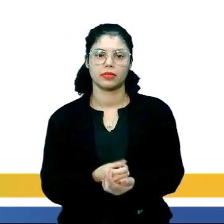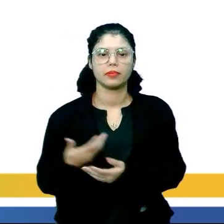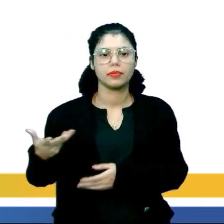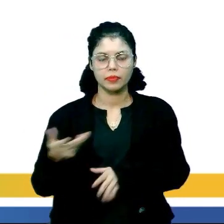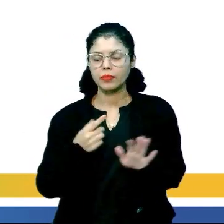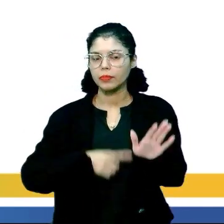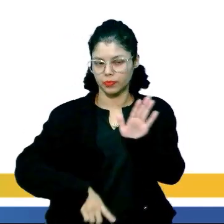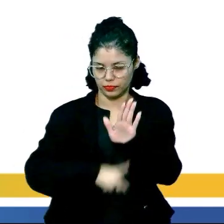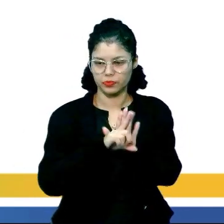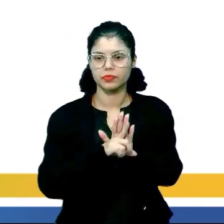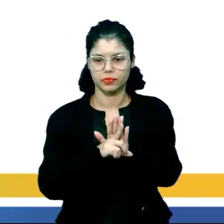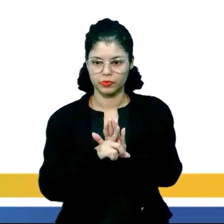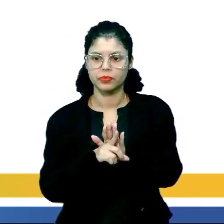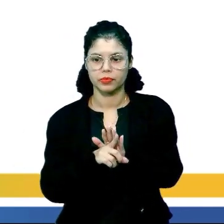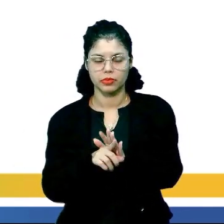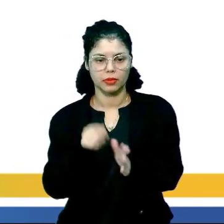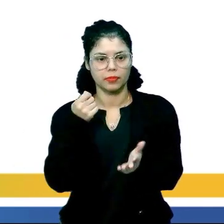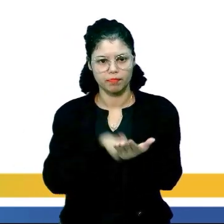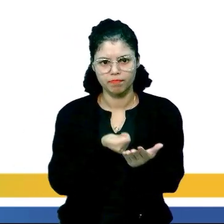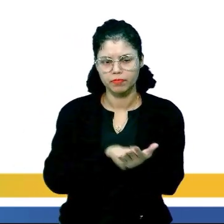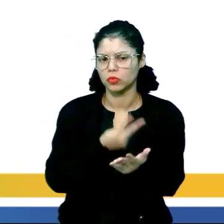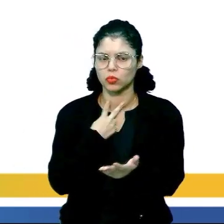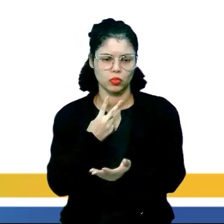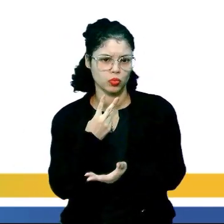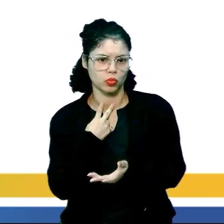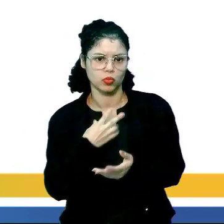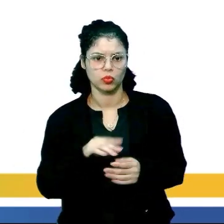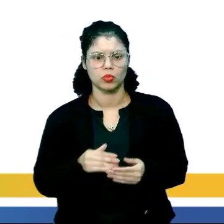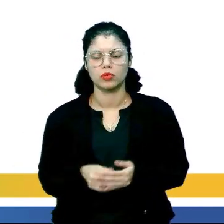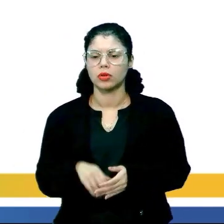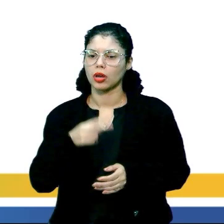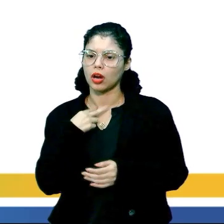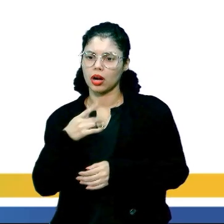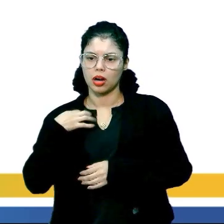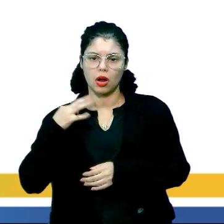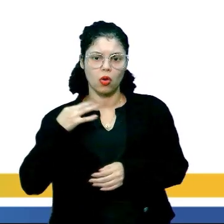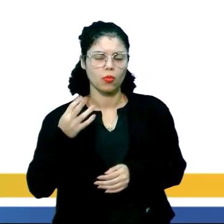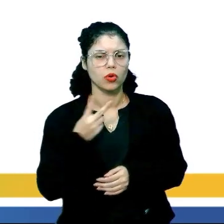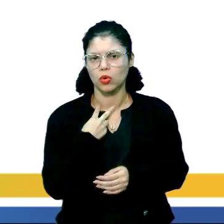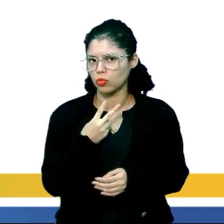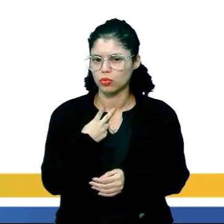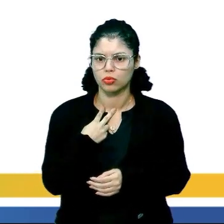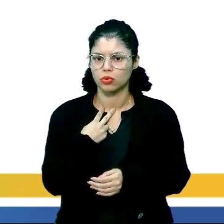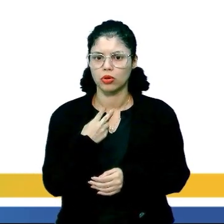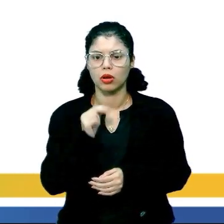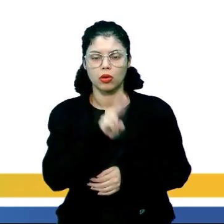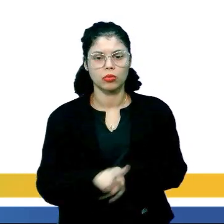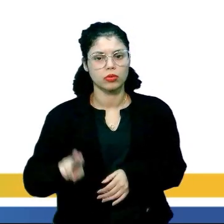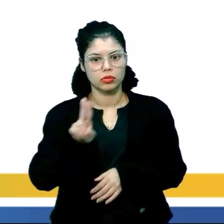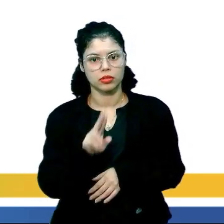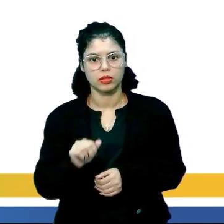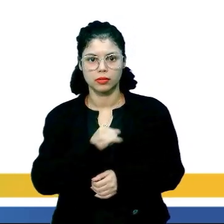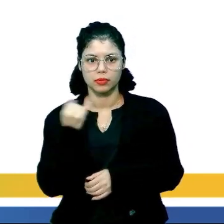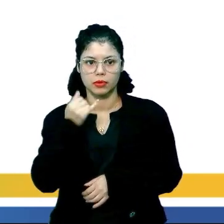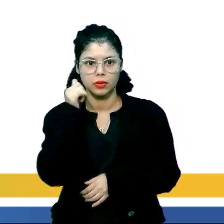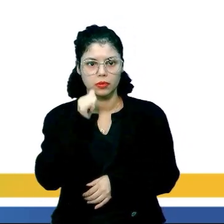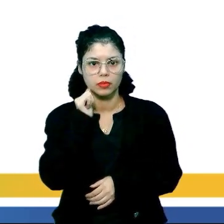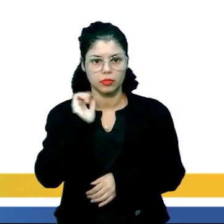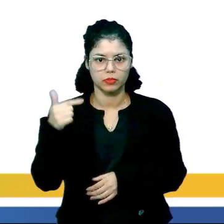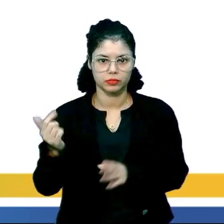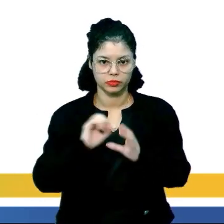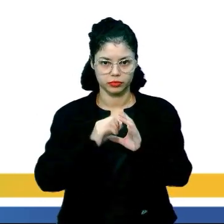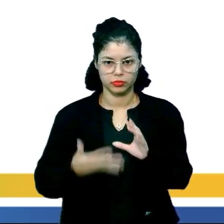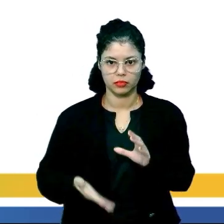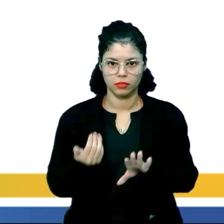estabelecer leis para poder o tamanho da roupa que se podia e que não podia usar, principalmente as mulheres. Então,